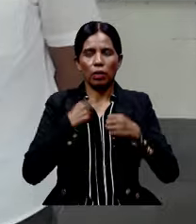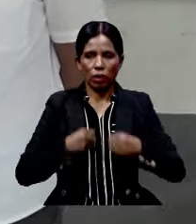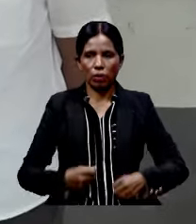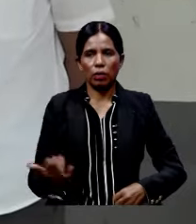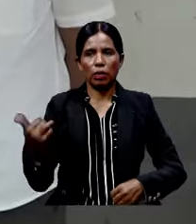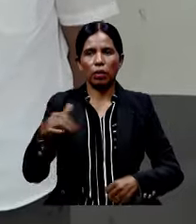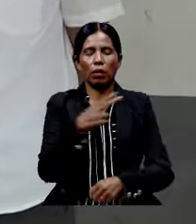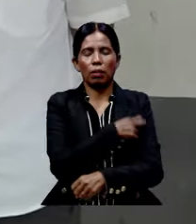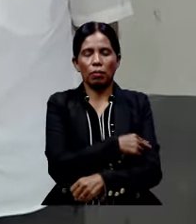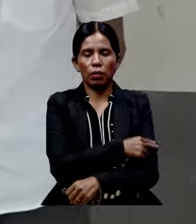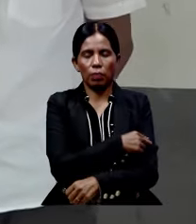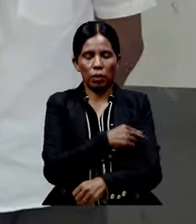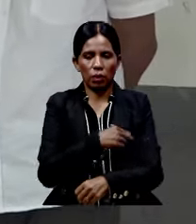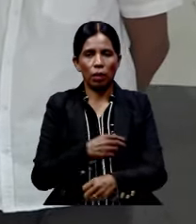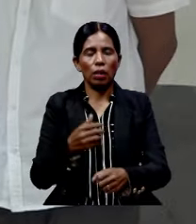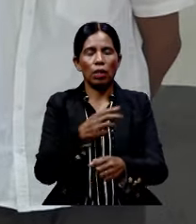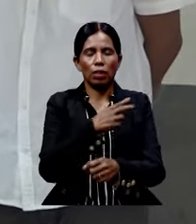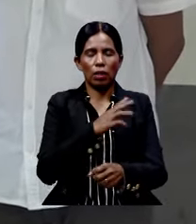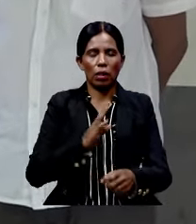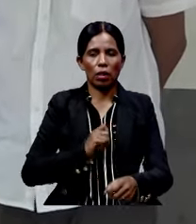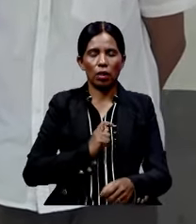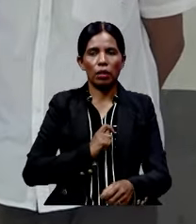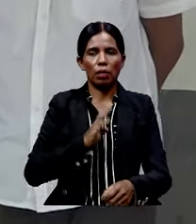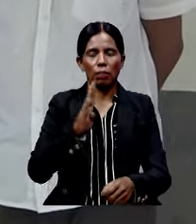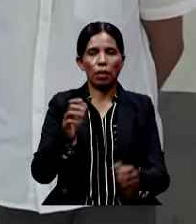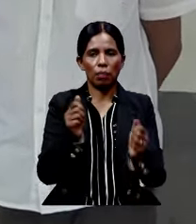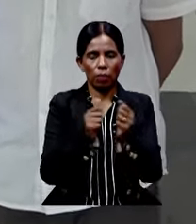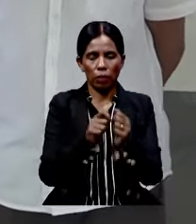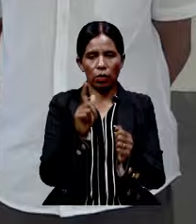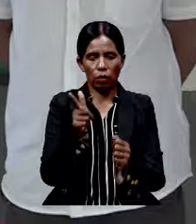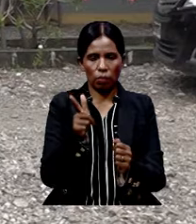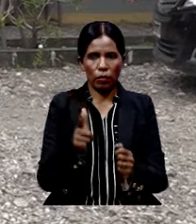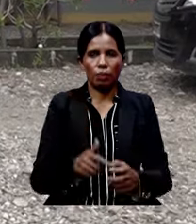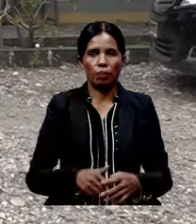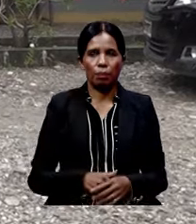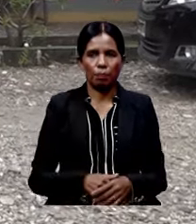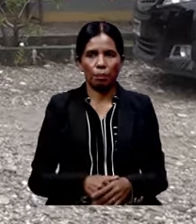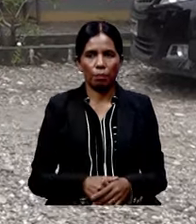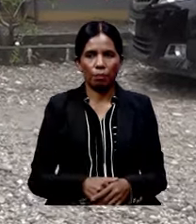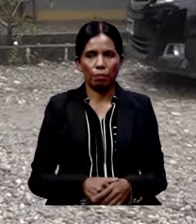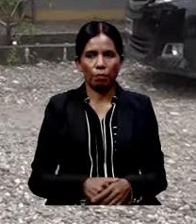ia posto administrativo atabai hamutuk ruanulu resin. Selina Lopes, Dilma Suzeti, Jemen.